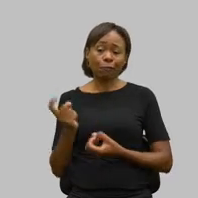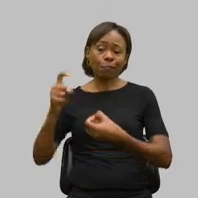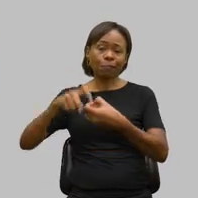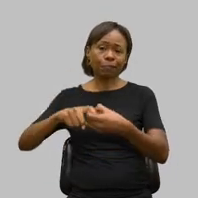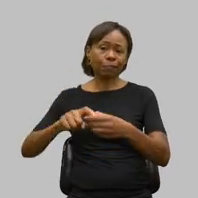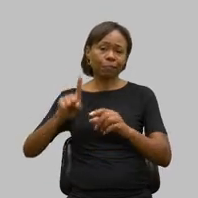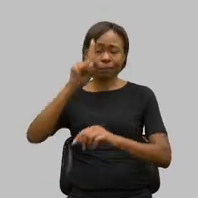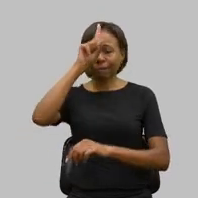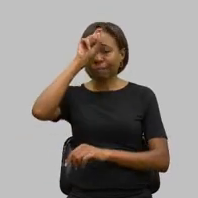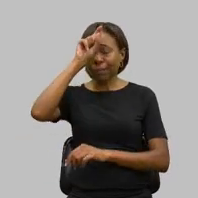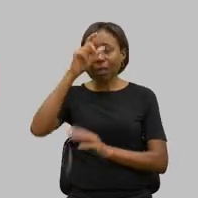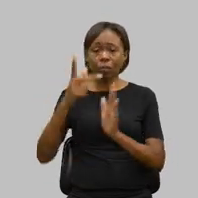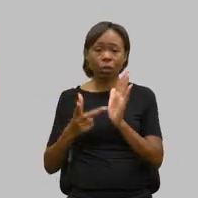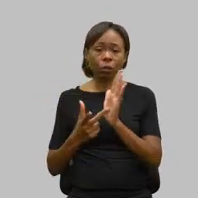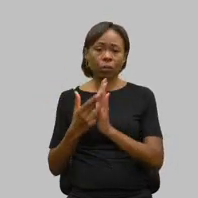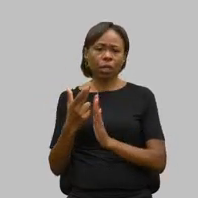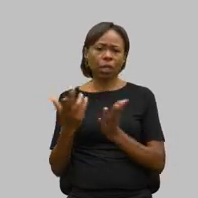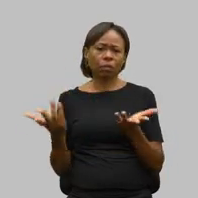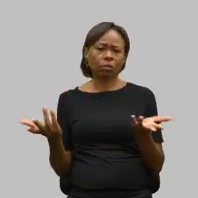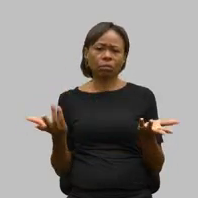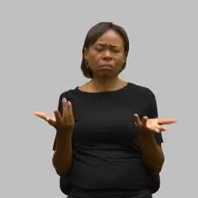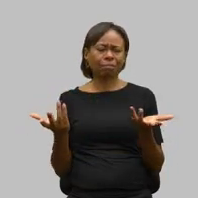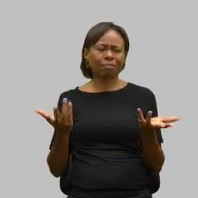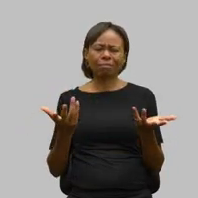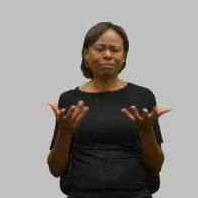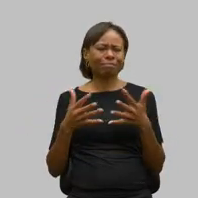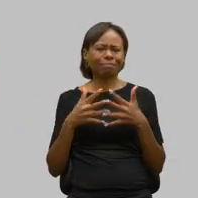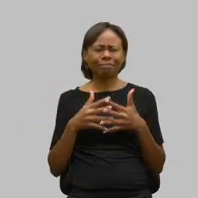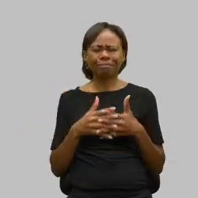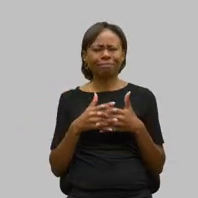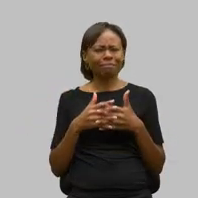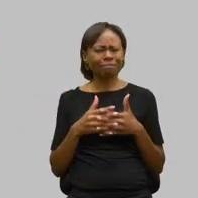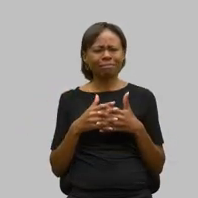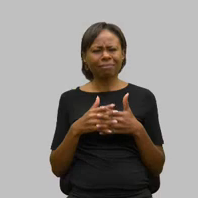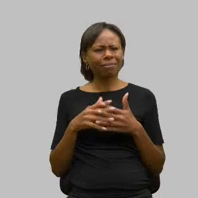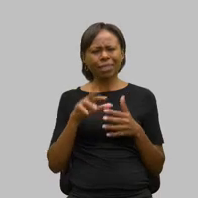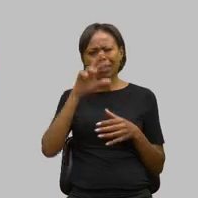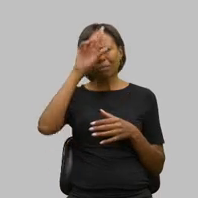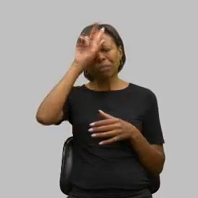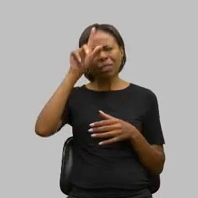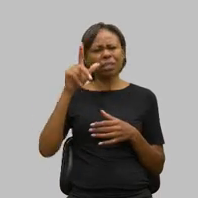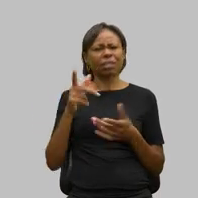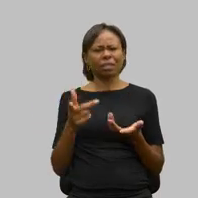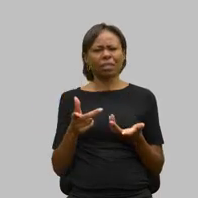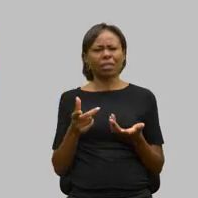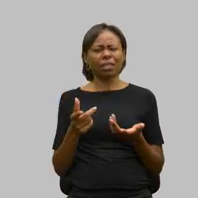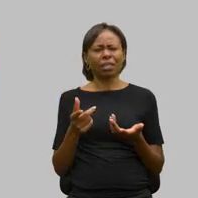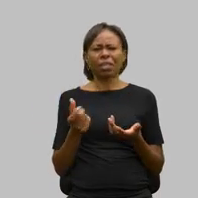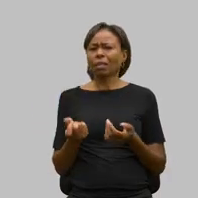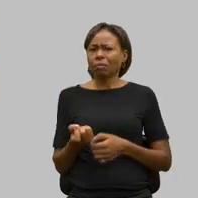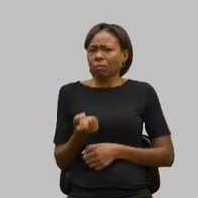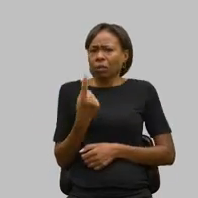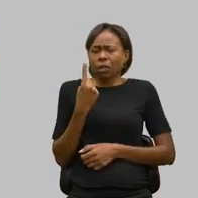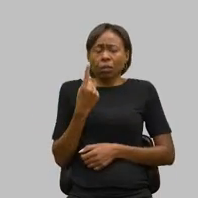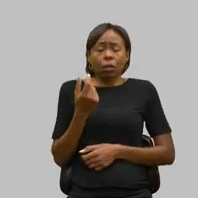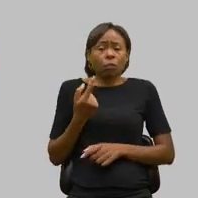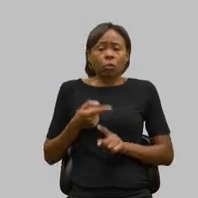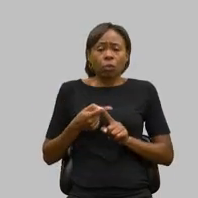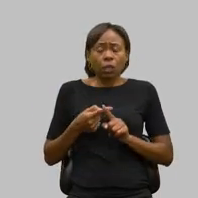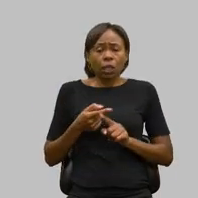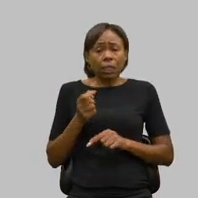Então, eu acho que isso parece uma distorção equívica tão grande que eu diria até uma aberração. Se o SUS